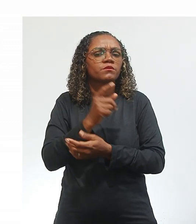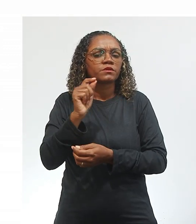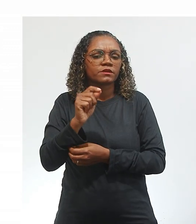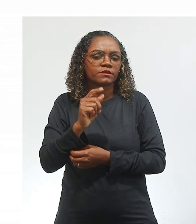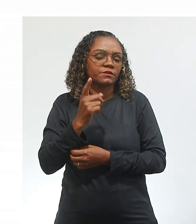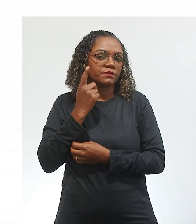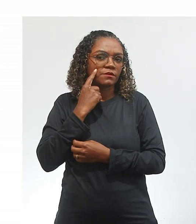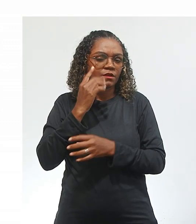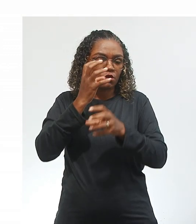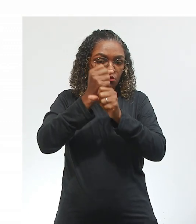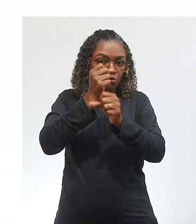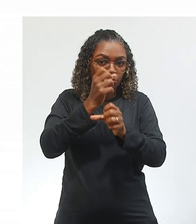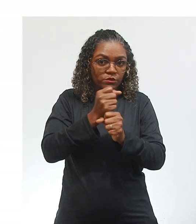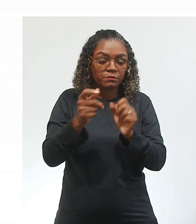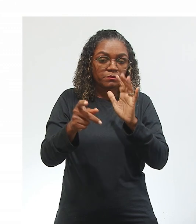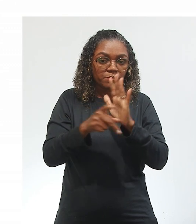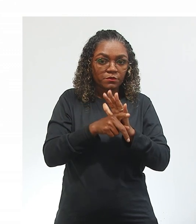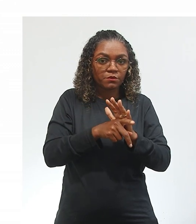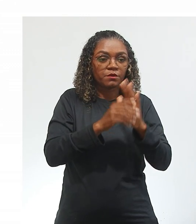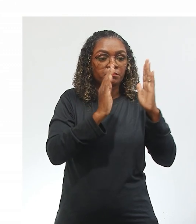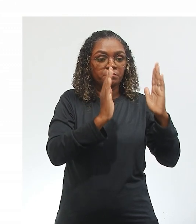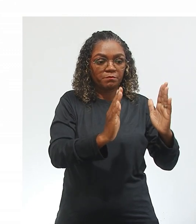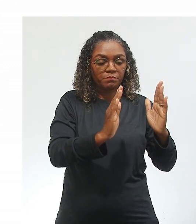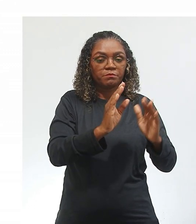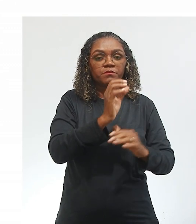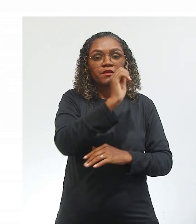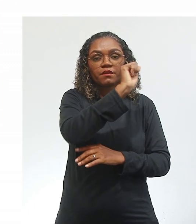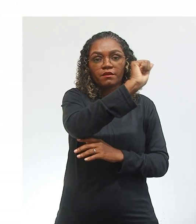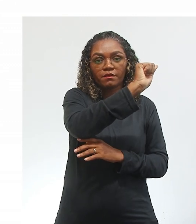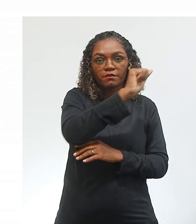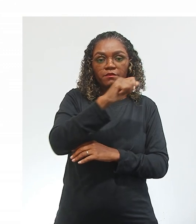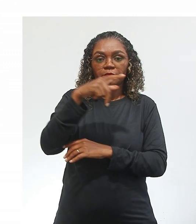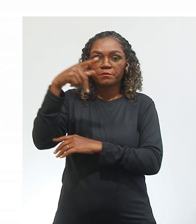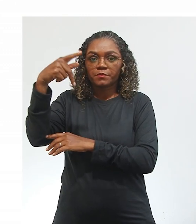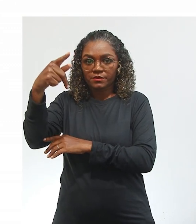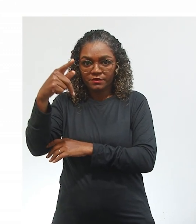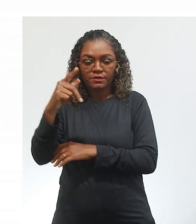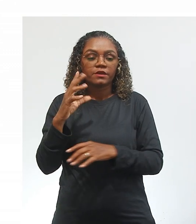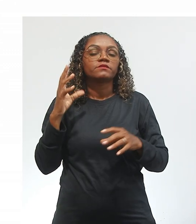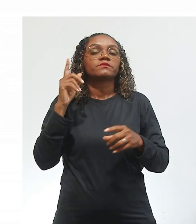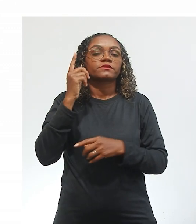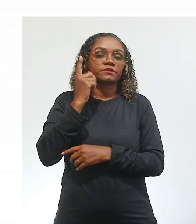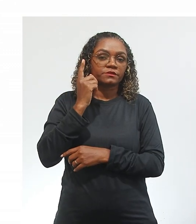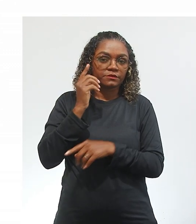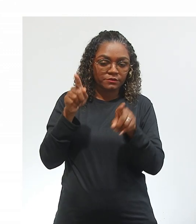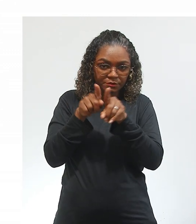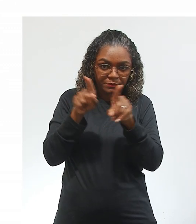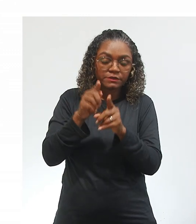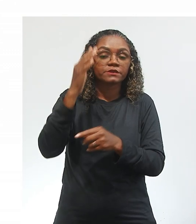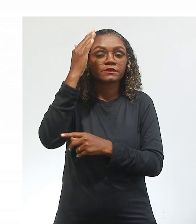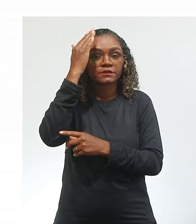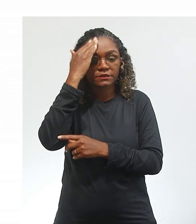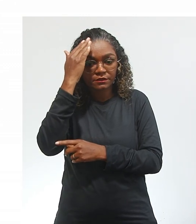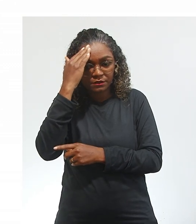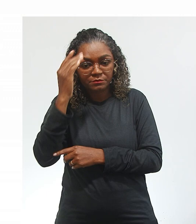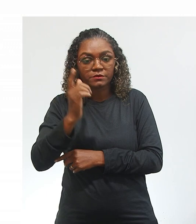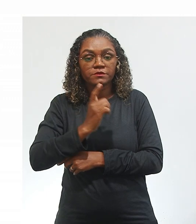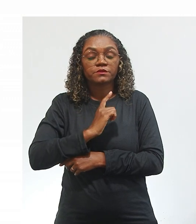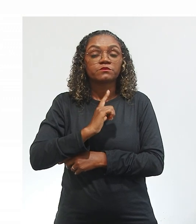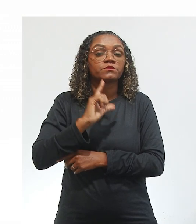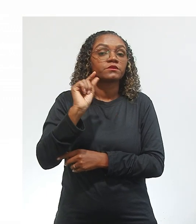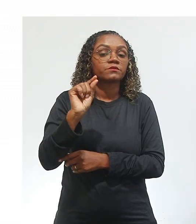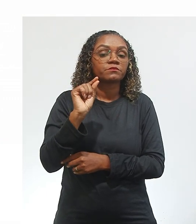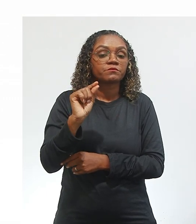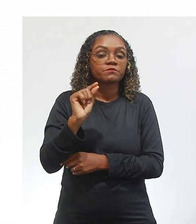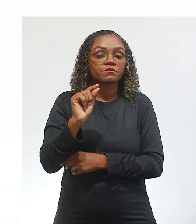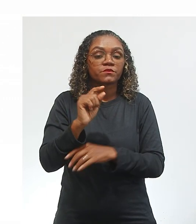do ativo e passivo, vocês já sabem que pertence aqui no meu balanço patrimonial, e as contas lá, que é onde ocorre o confronto das receitas e despesas,